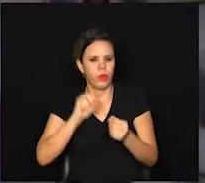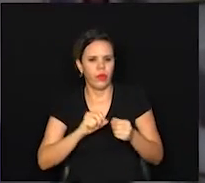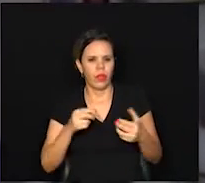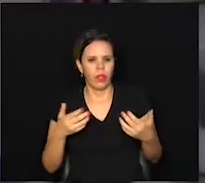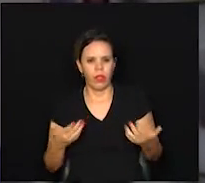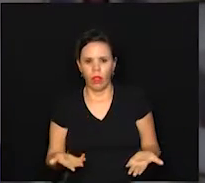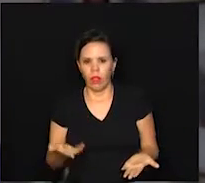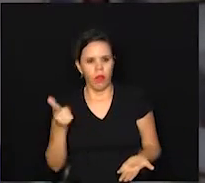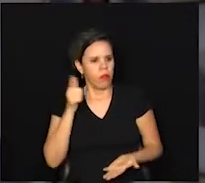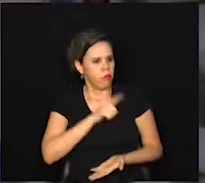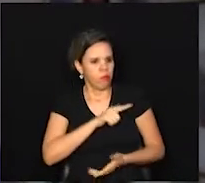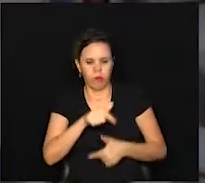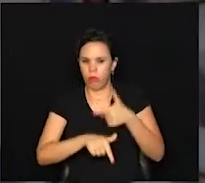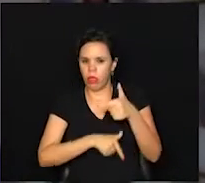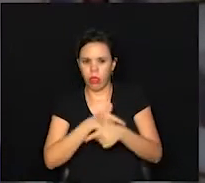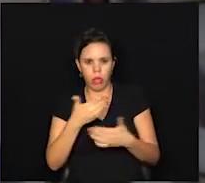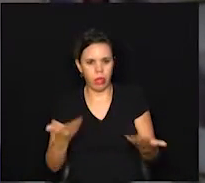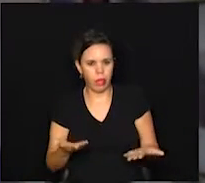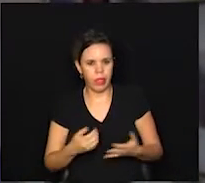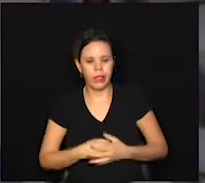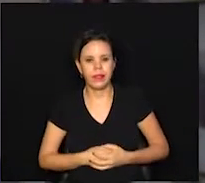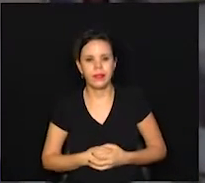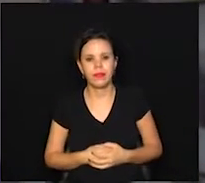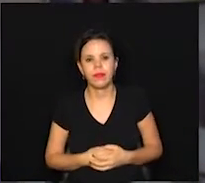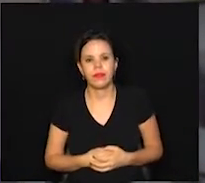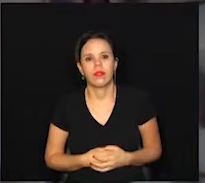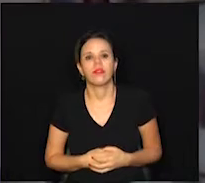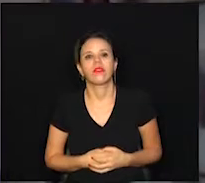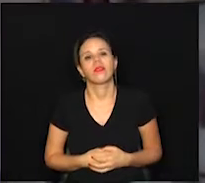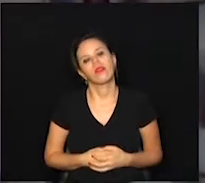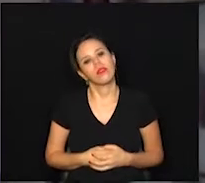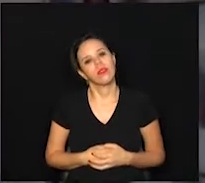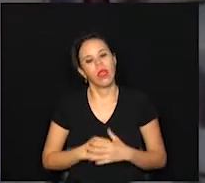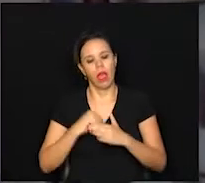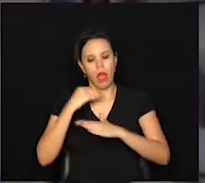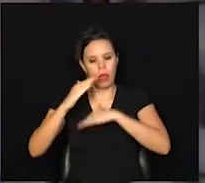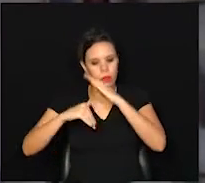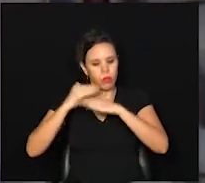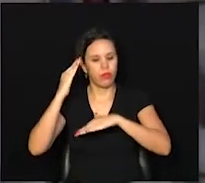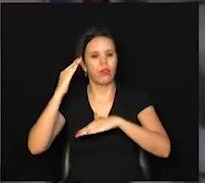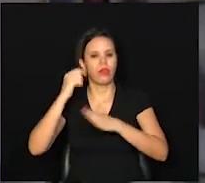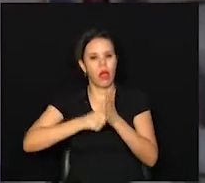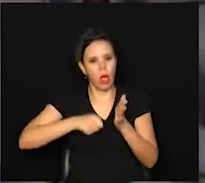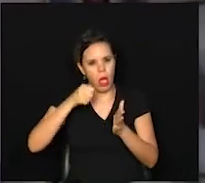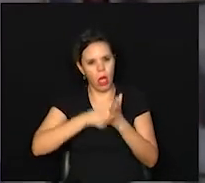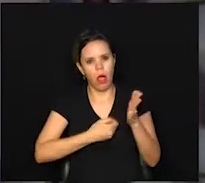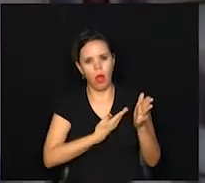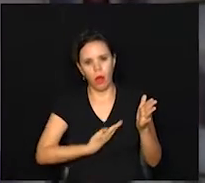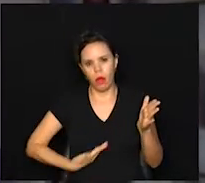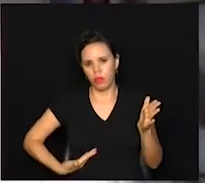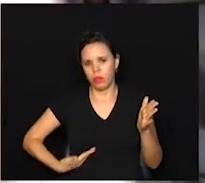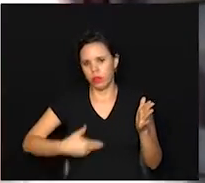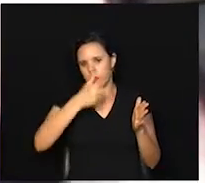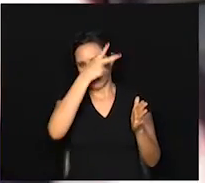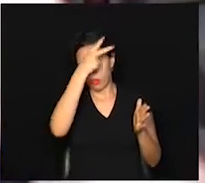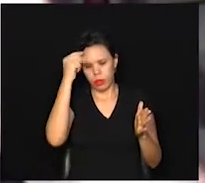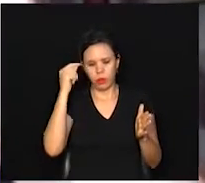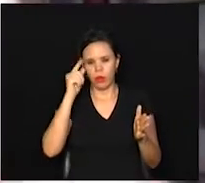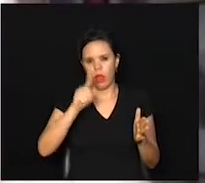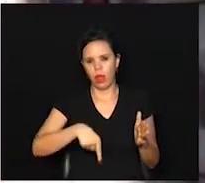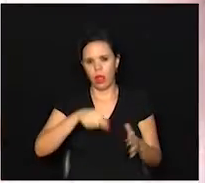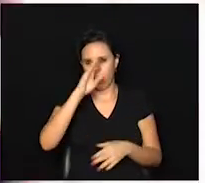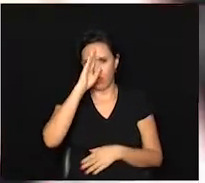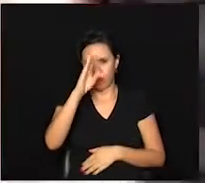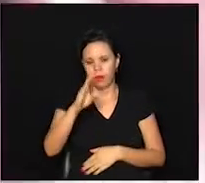senão eu não consigo trabalhar sobre isso. Então, na construção de políticas públicas, é fundamental